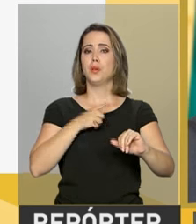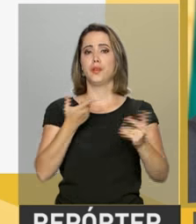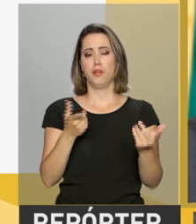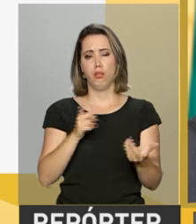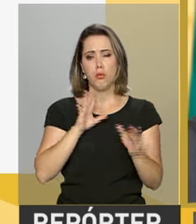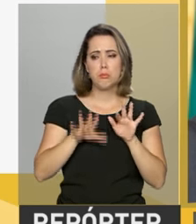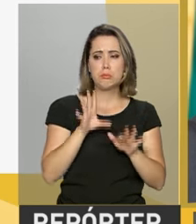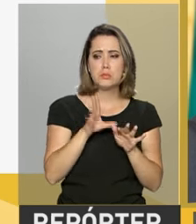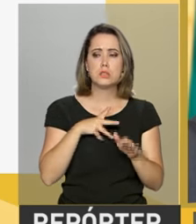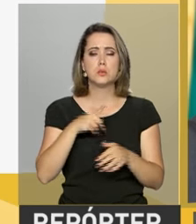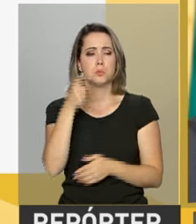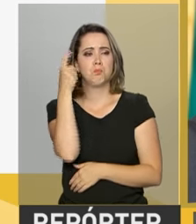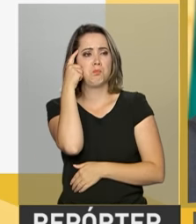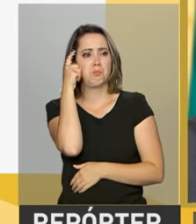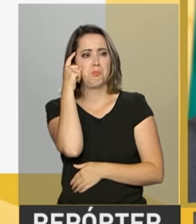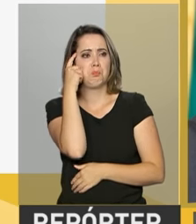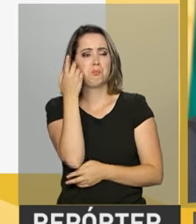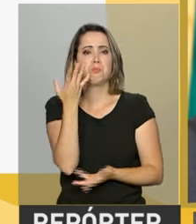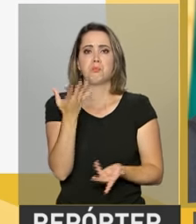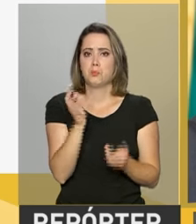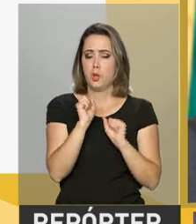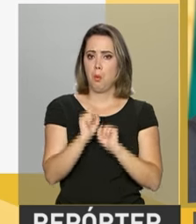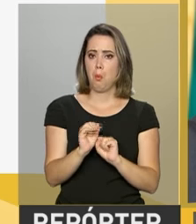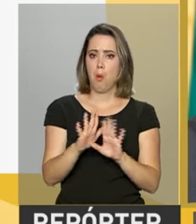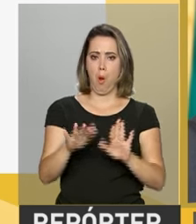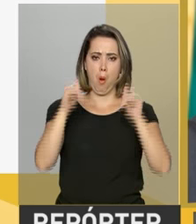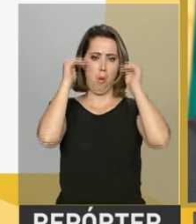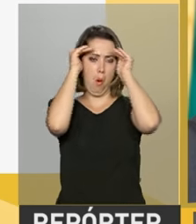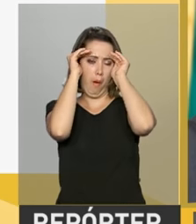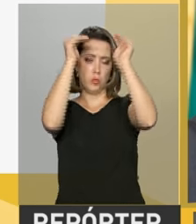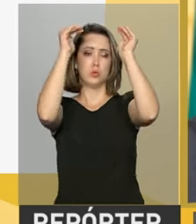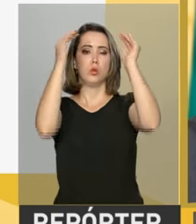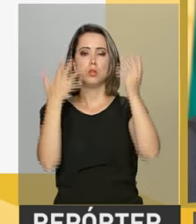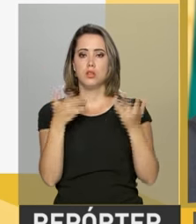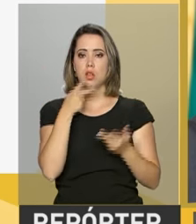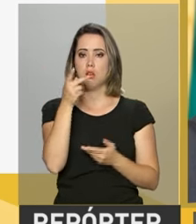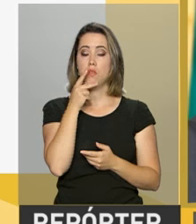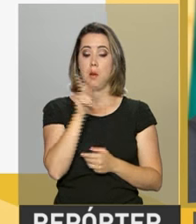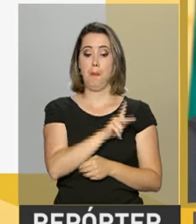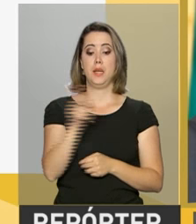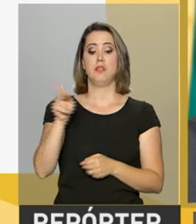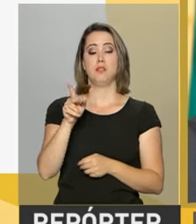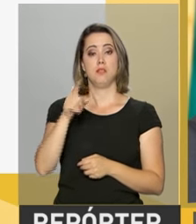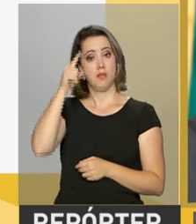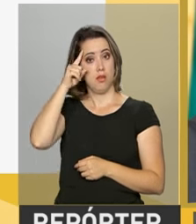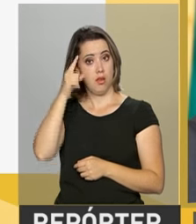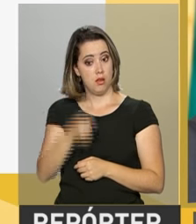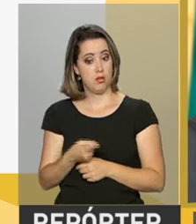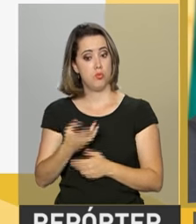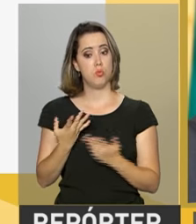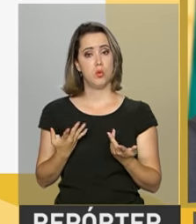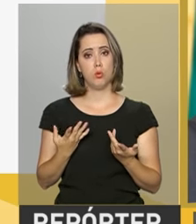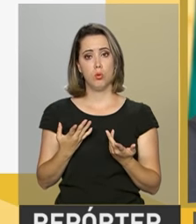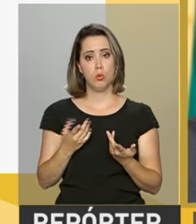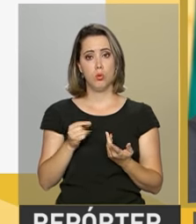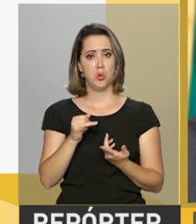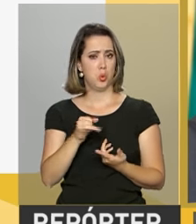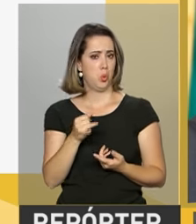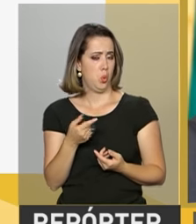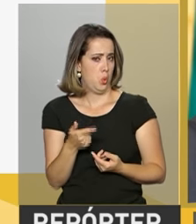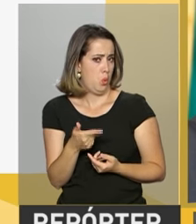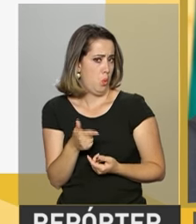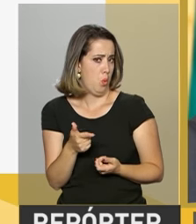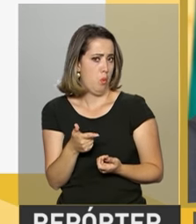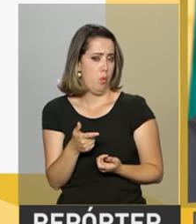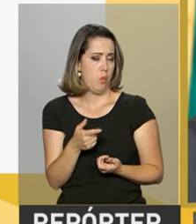mentalidade, digamos assim, se me permite, autoritária no país, que diz assim, se o presidente da República edita um ato, ele não pode ser